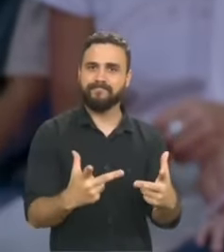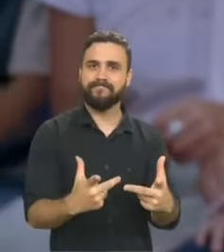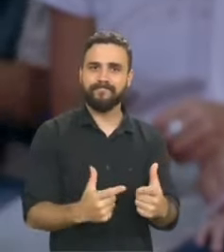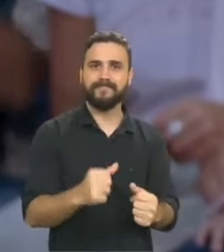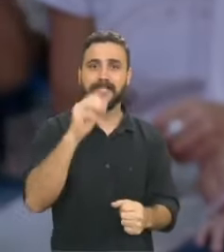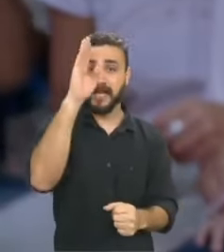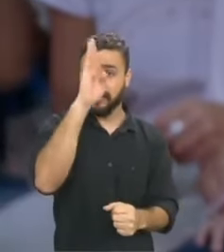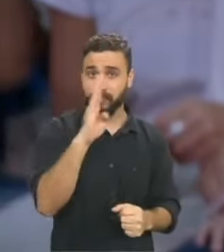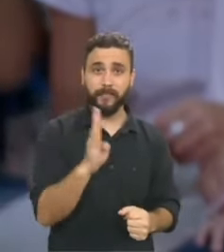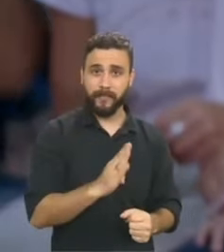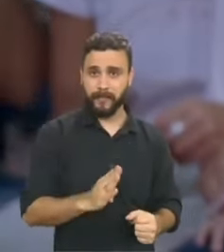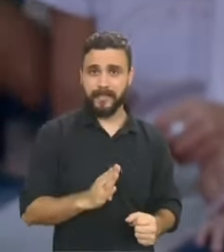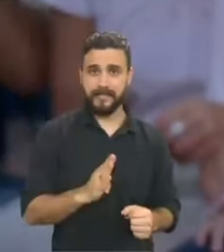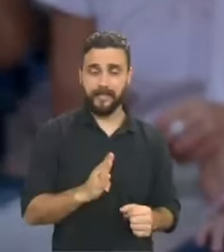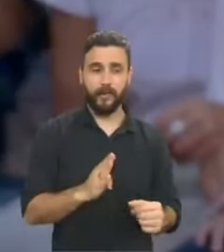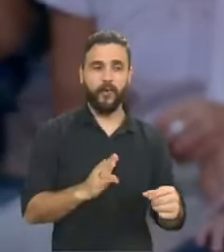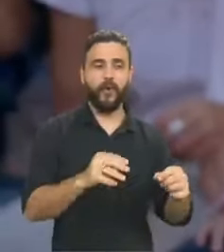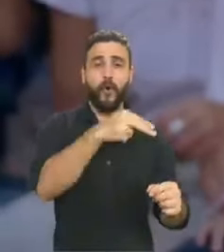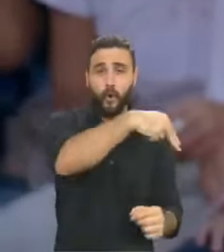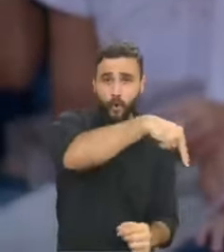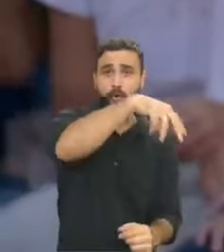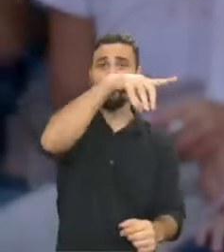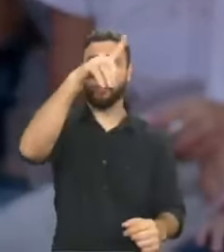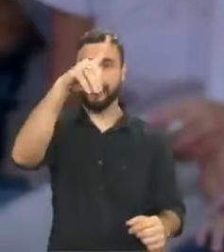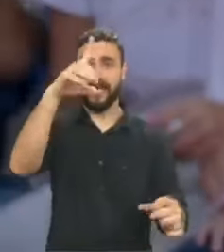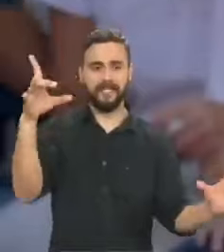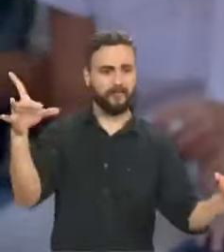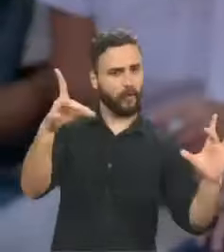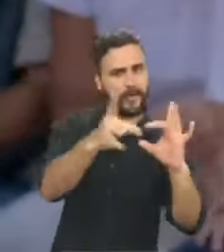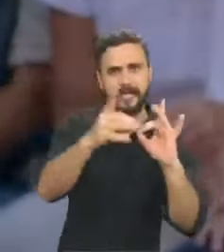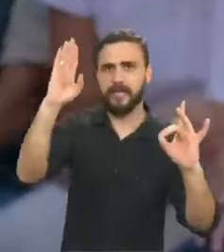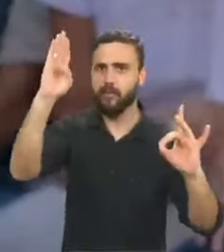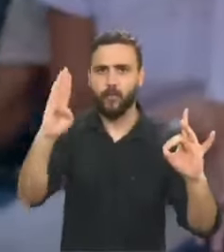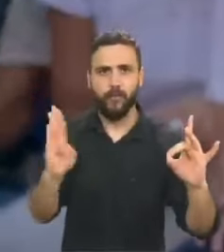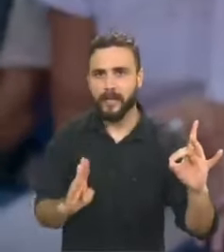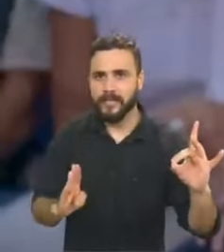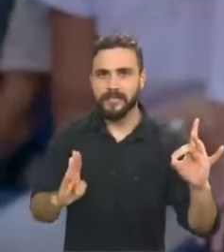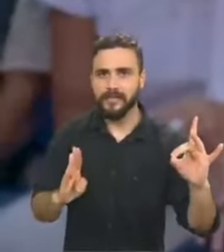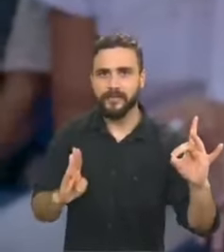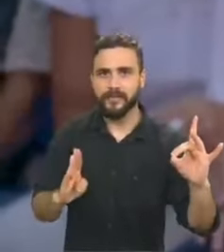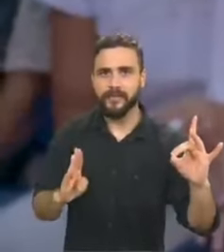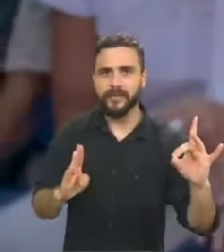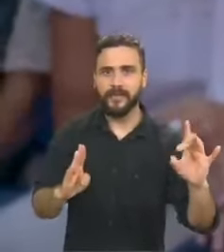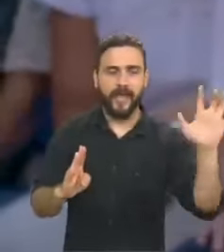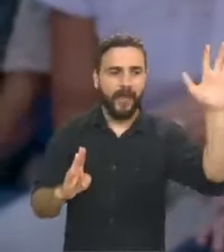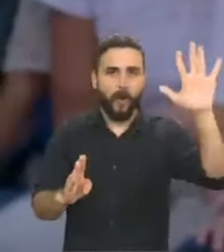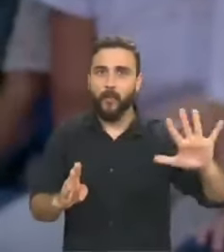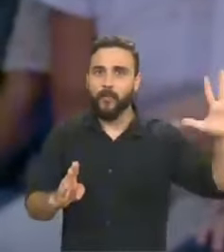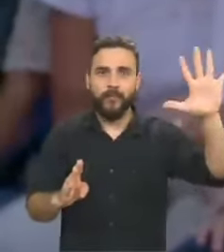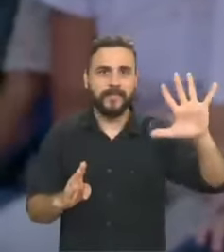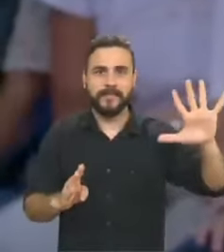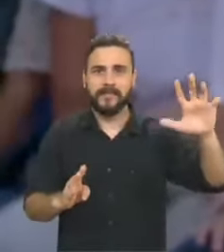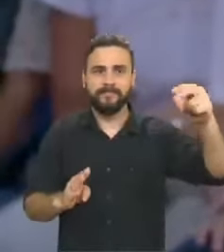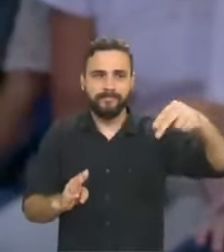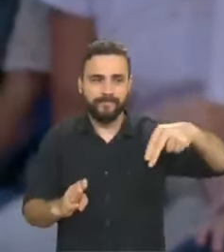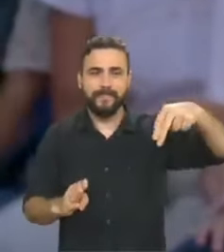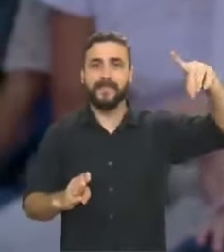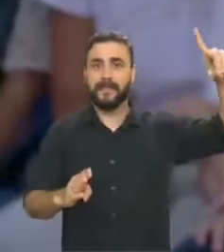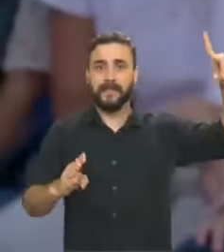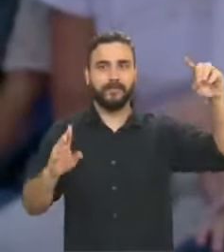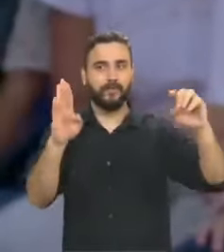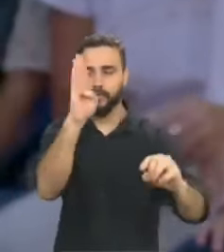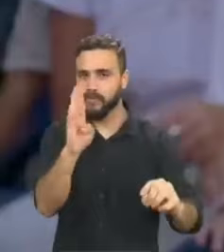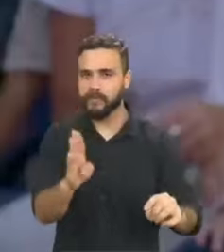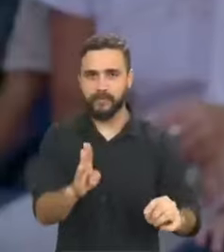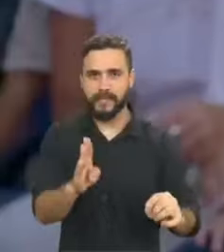na verdade, no sentido de que estamos no Brasil, ao invés de estar em outro país do mundo, o choque da realidade do